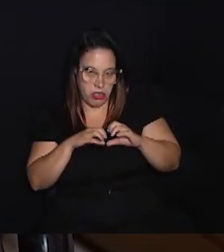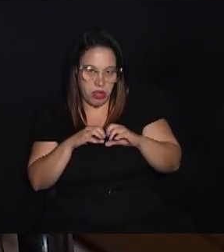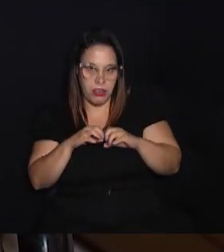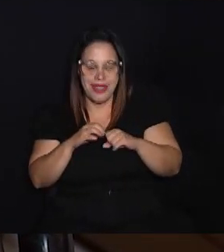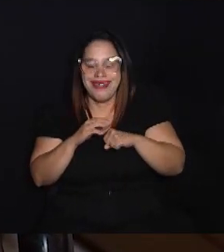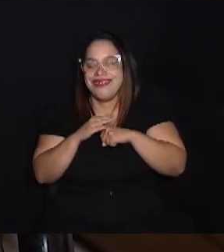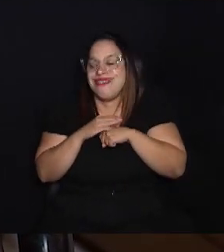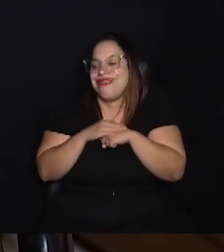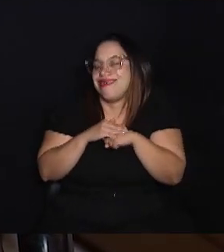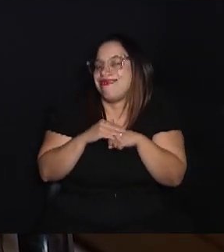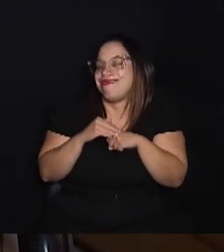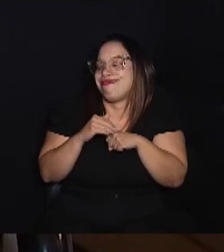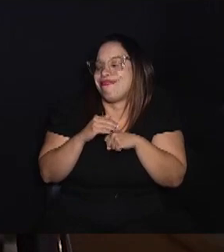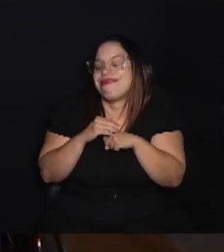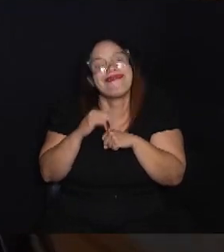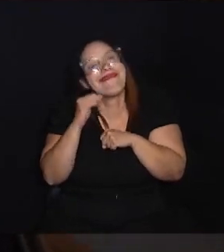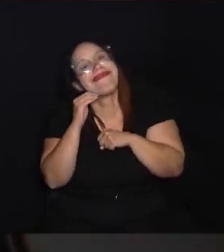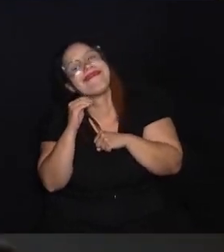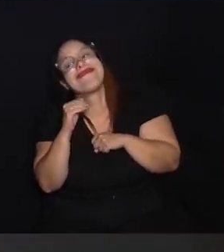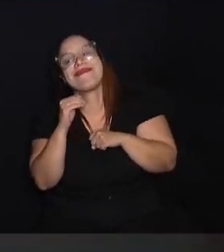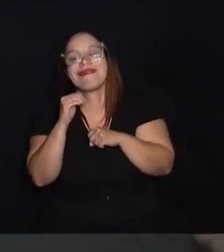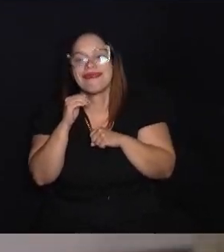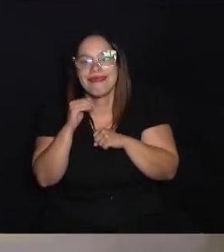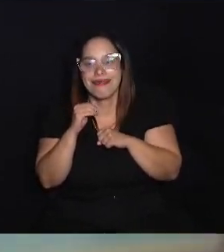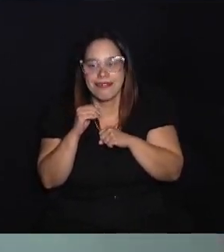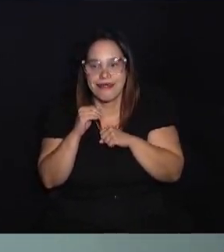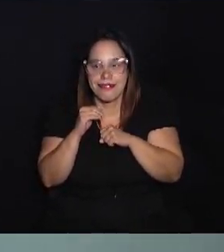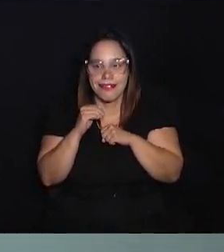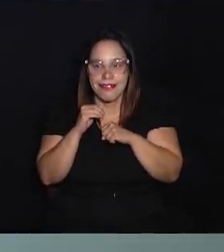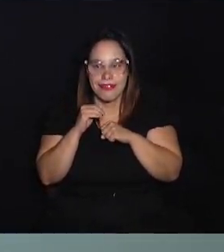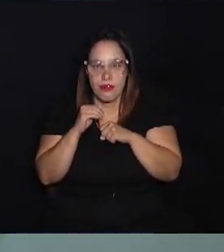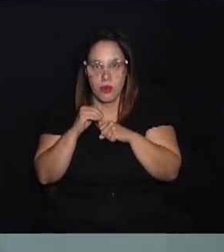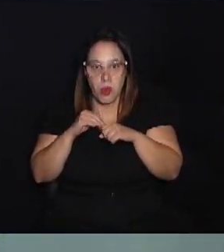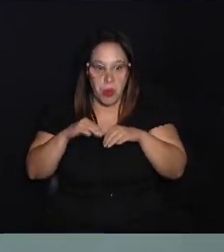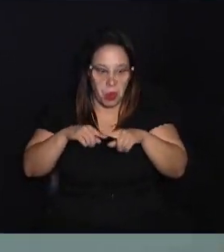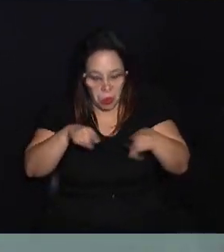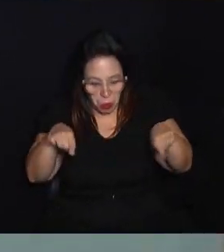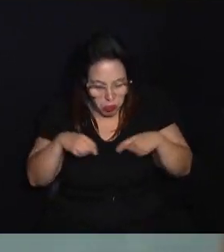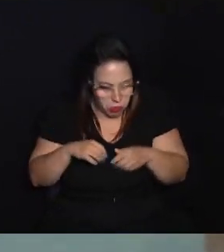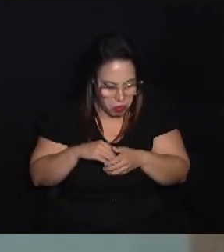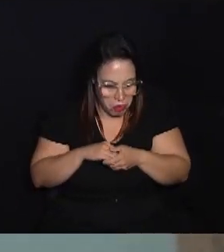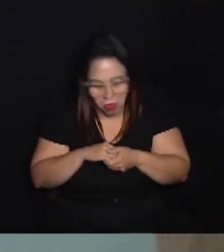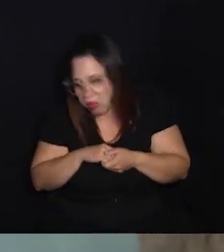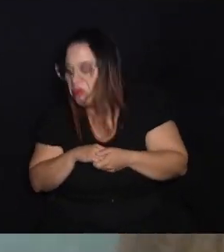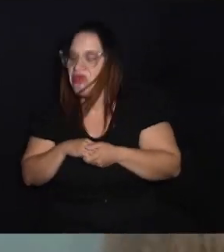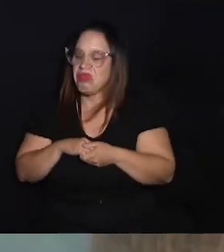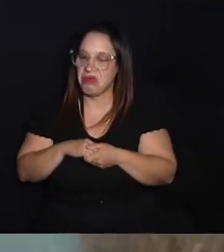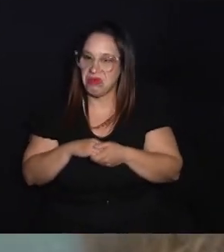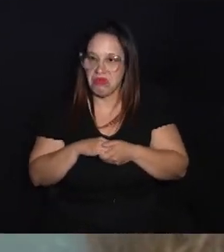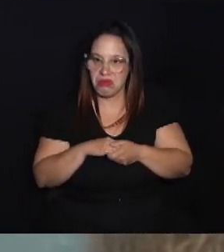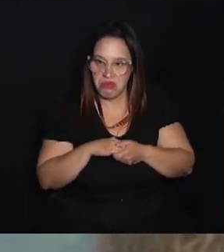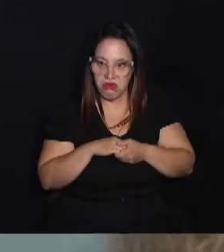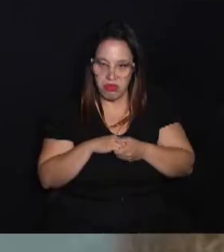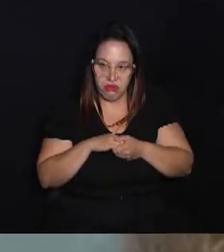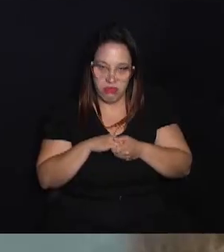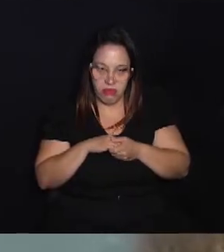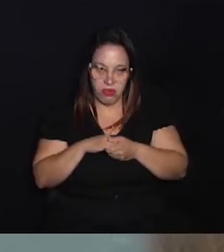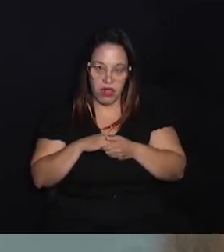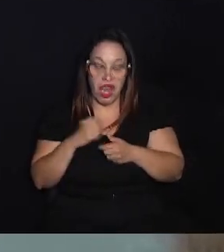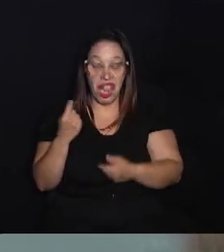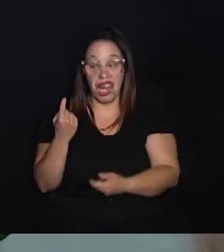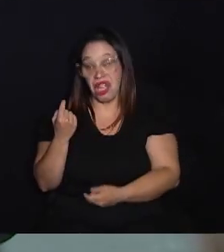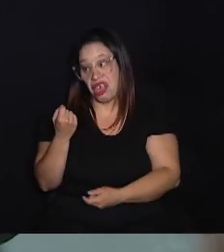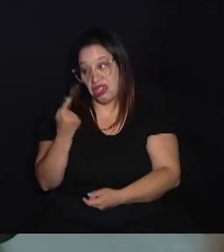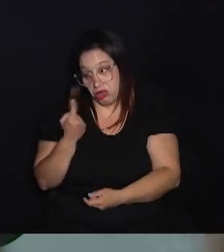bonzinho, tranquilo, mas que ele tem essa personalidade de mostrar um territorialismo, de mostrar uma dominância. Então, sim, é muito individual, é até